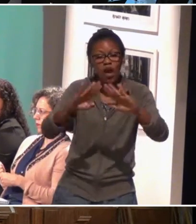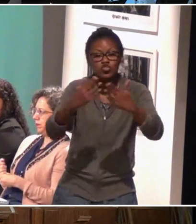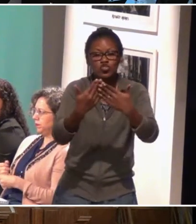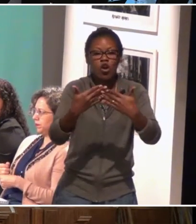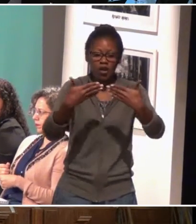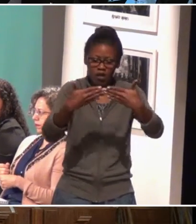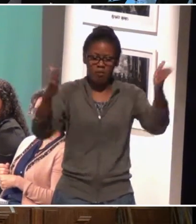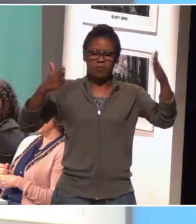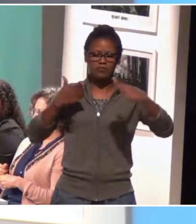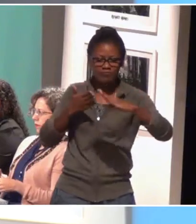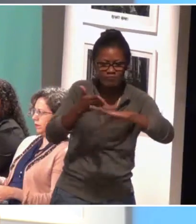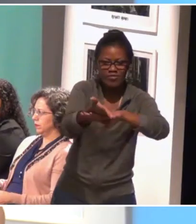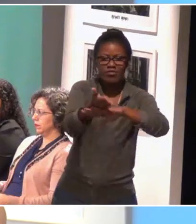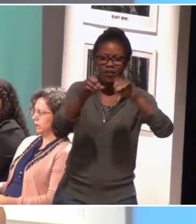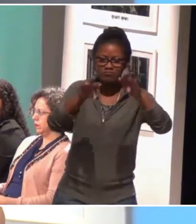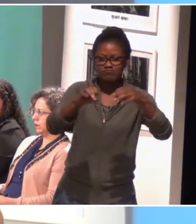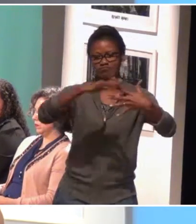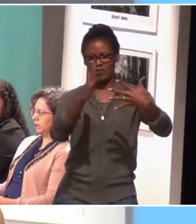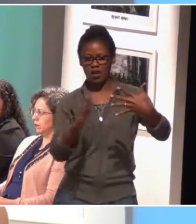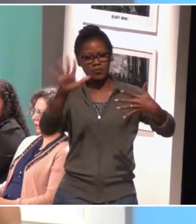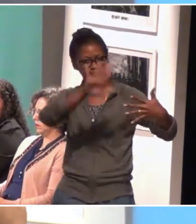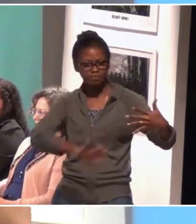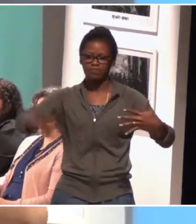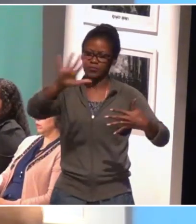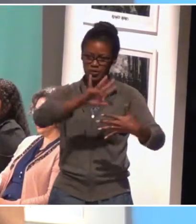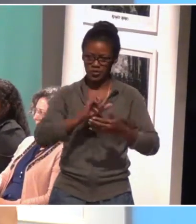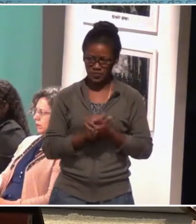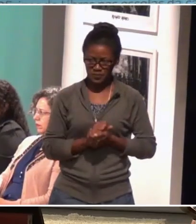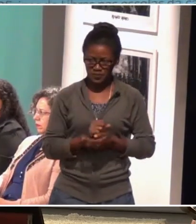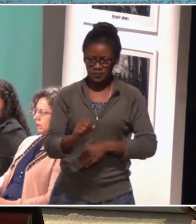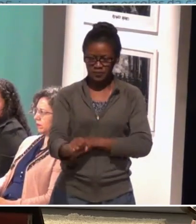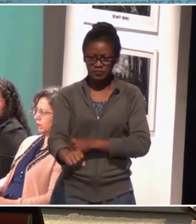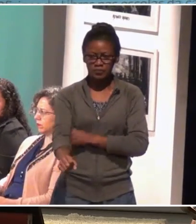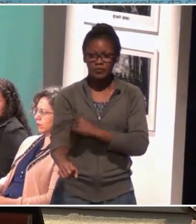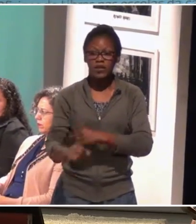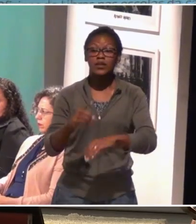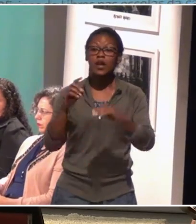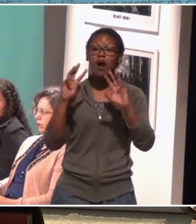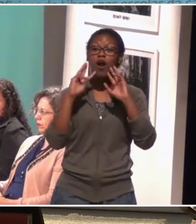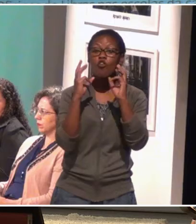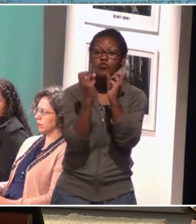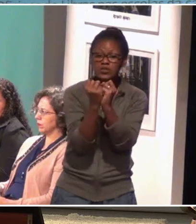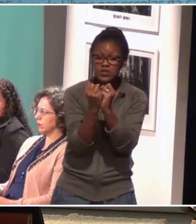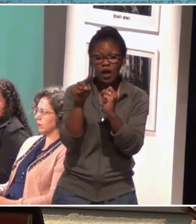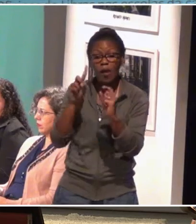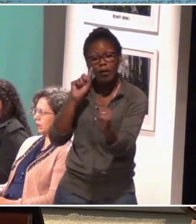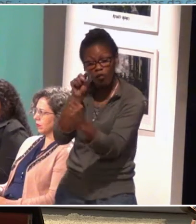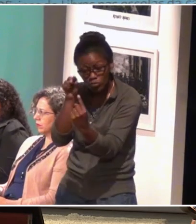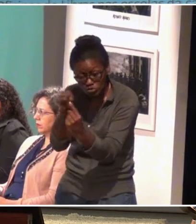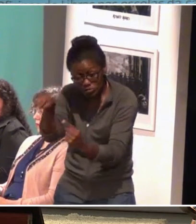orientação ao atendimento, ela fala, no modo geral, o atendimento do aluno surdo.